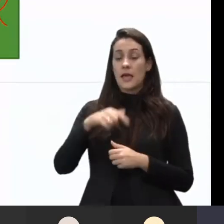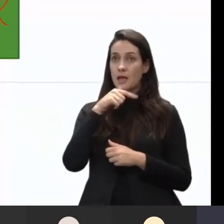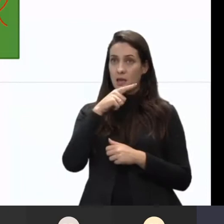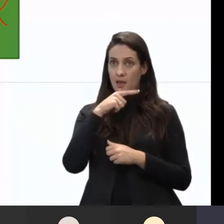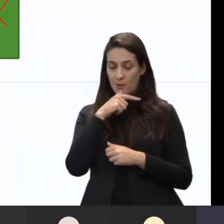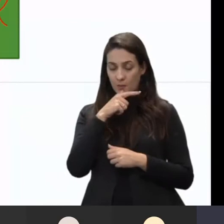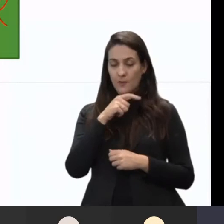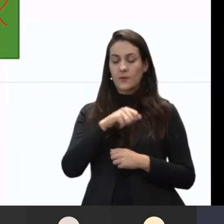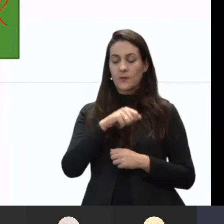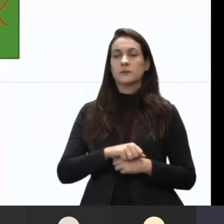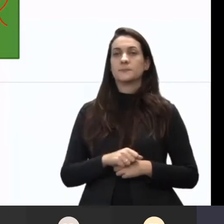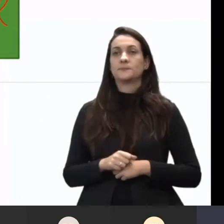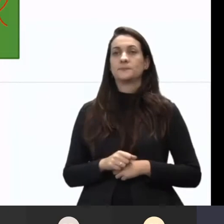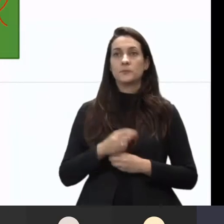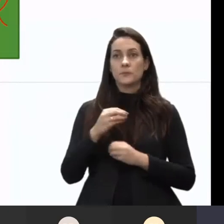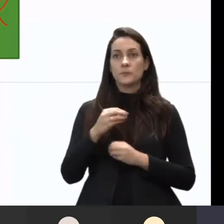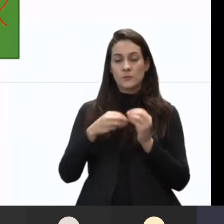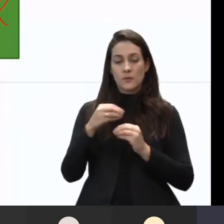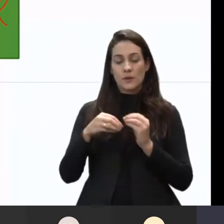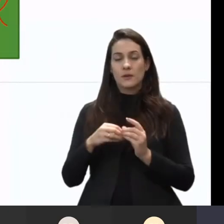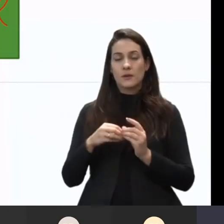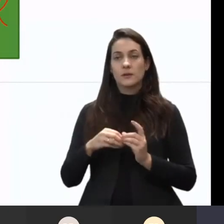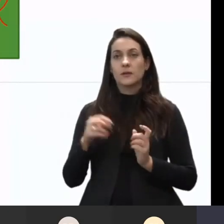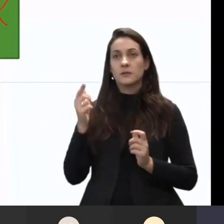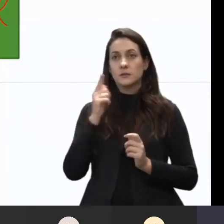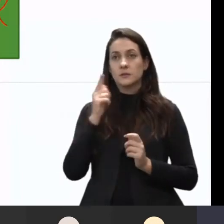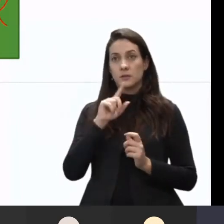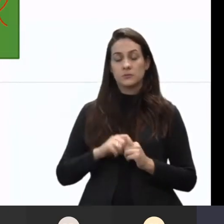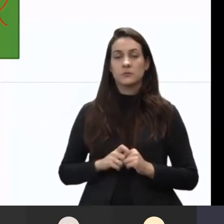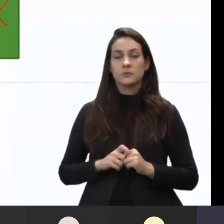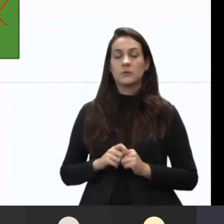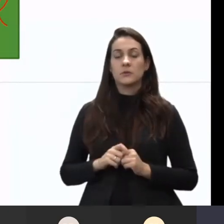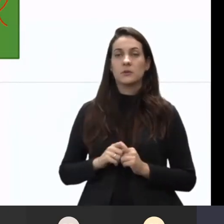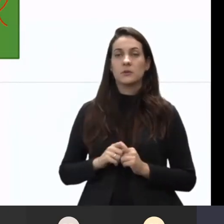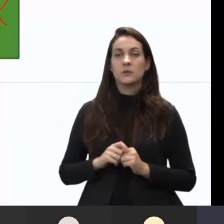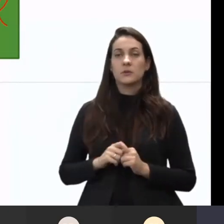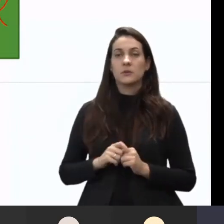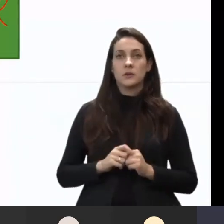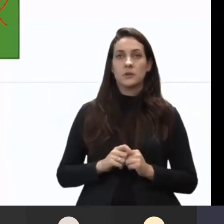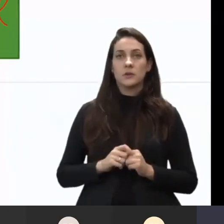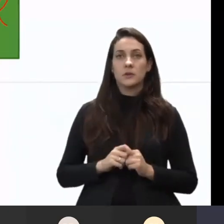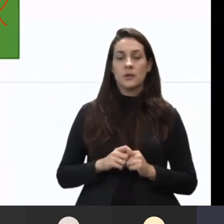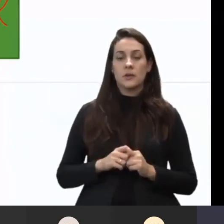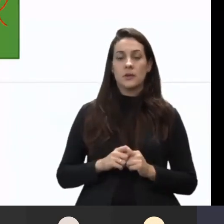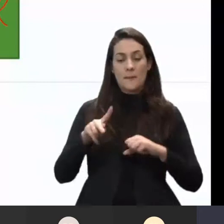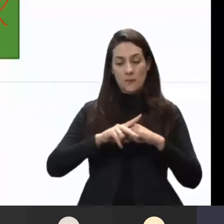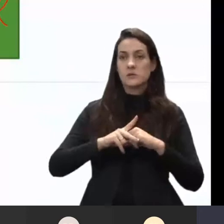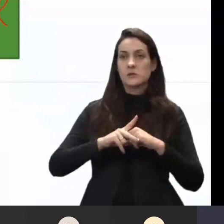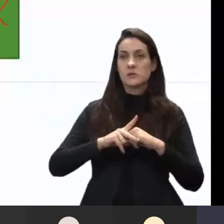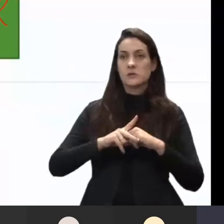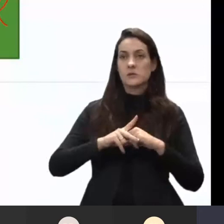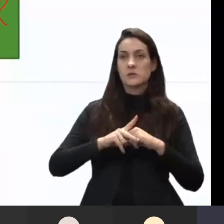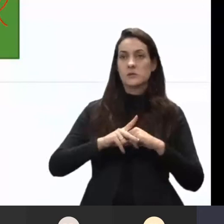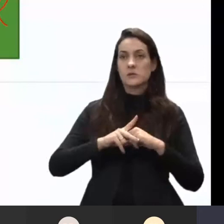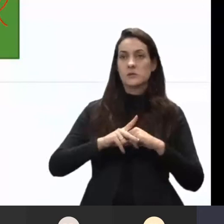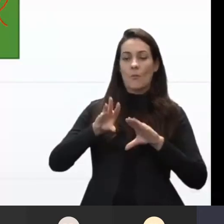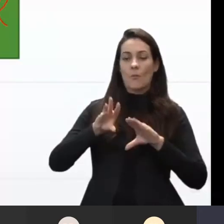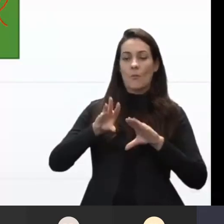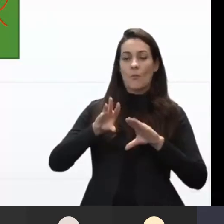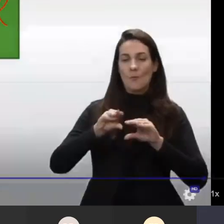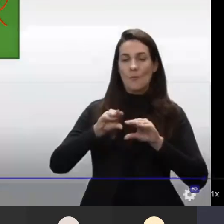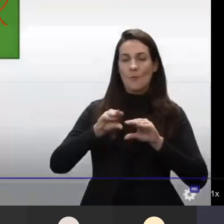aí, então, nesse ambiente aquoso, vai ocorrer a desnaturação das proteínas e aí, então, vai